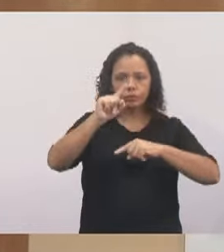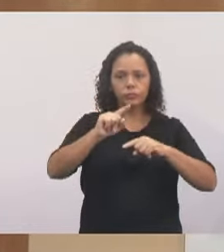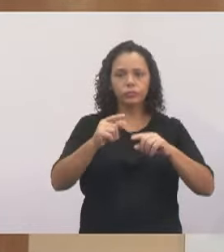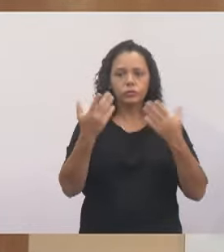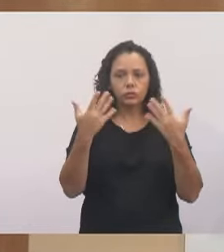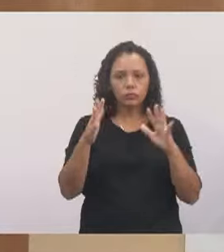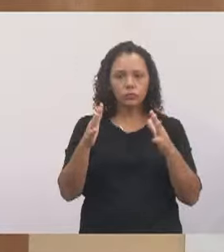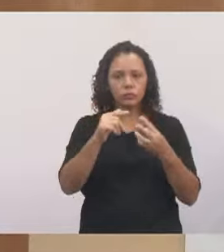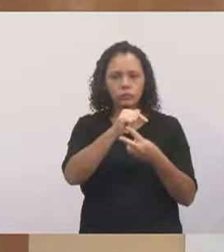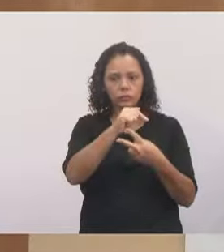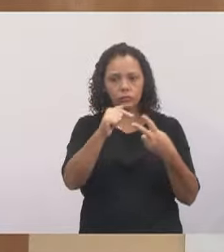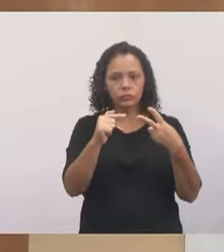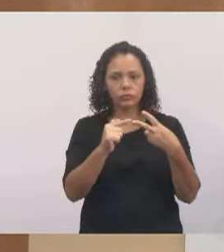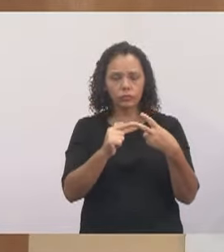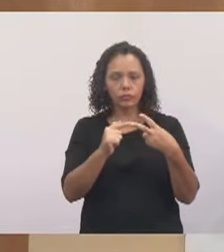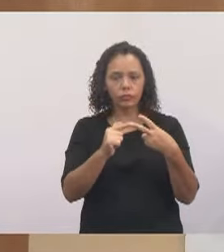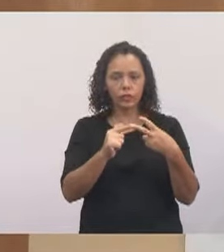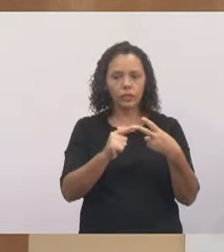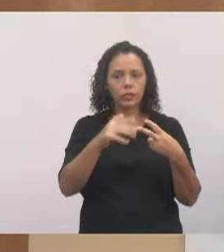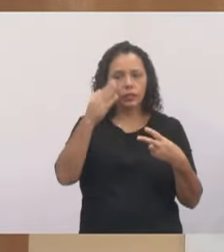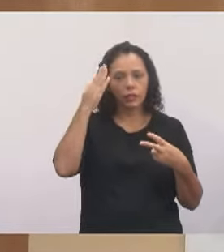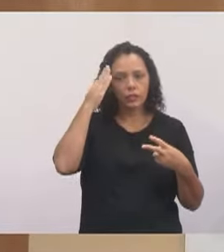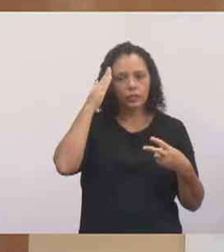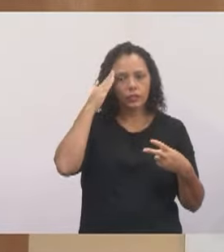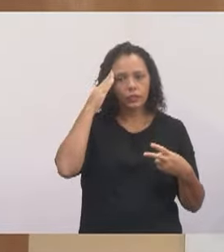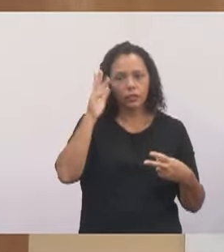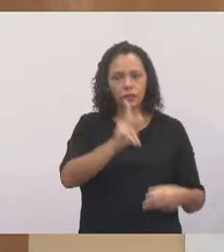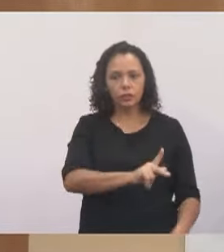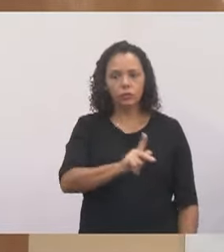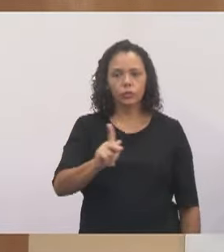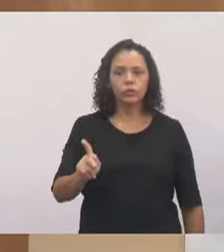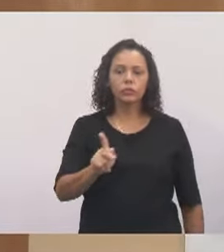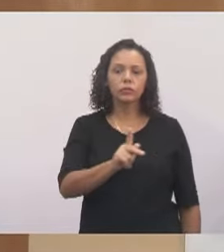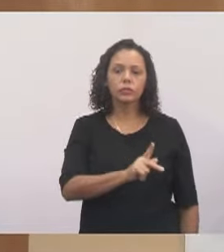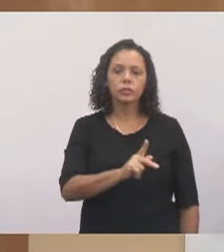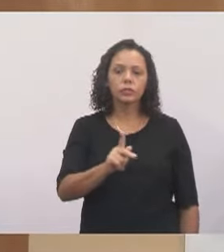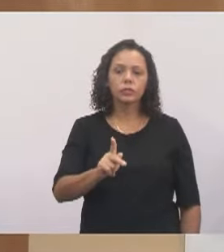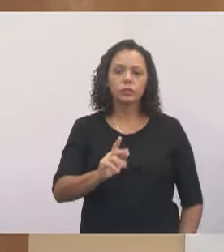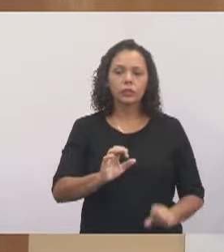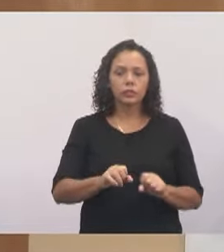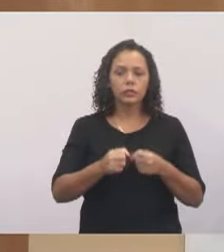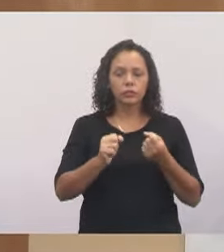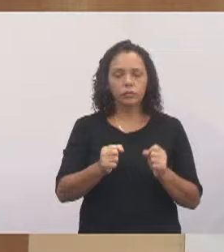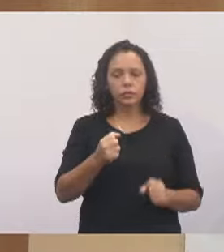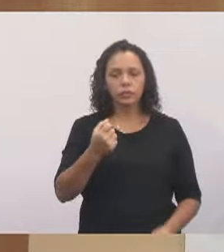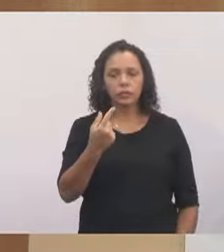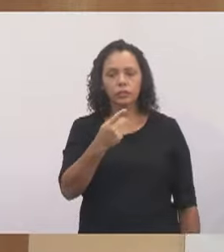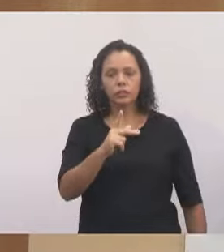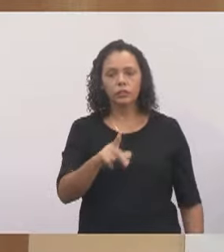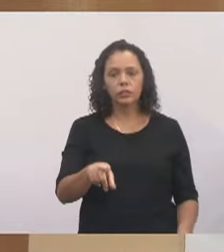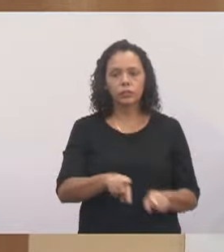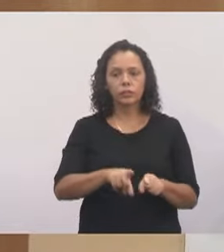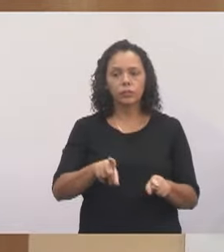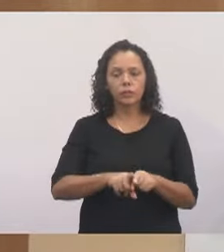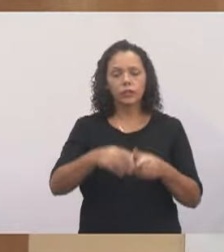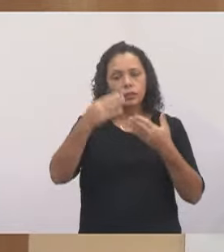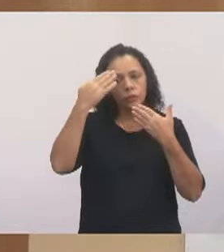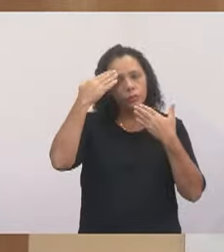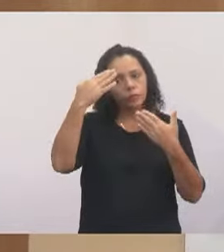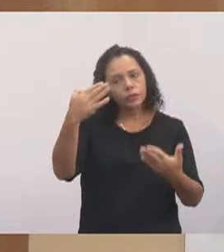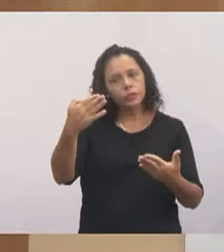eu vou falar em nome dessas duas. Sei do professor que aqui está, defendendo a sua também, eu acho que é muito válido, muito